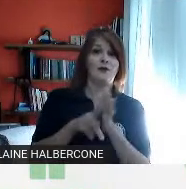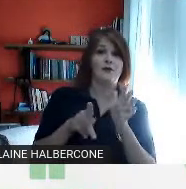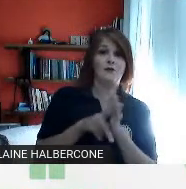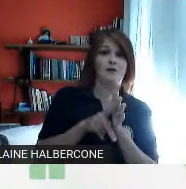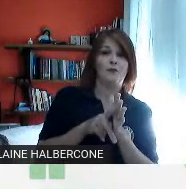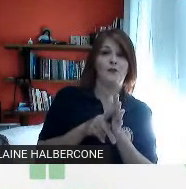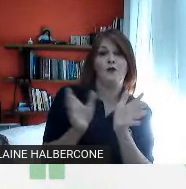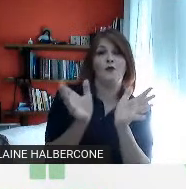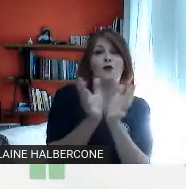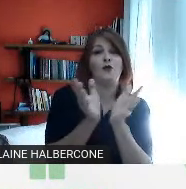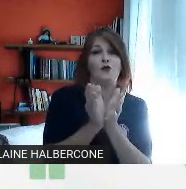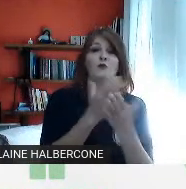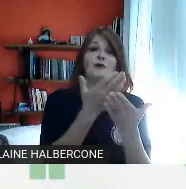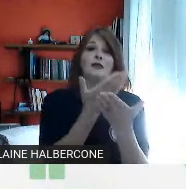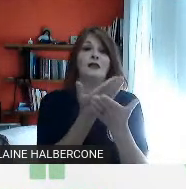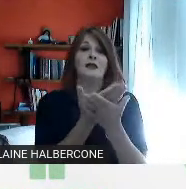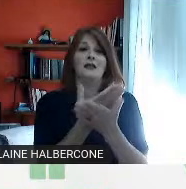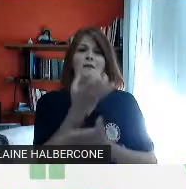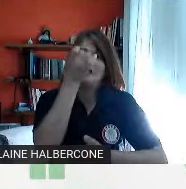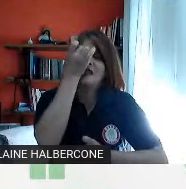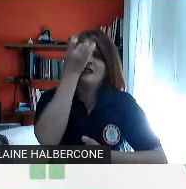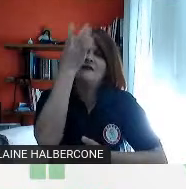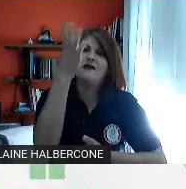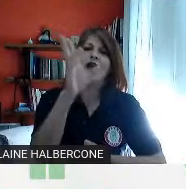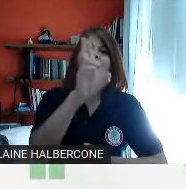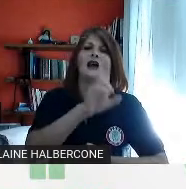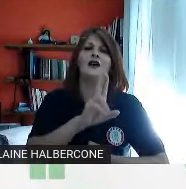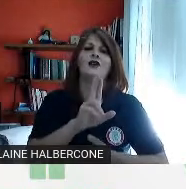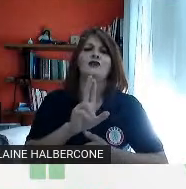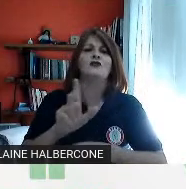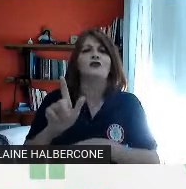próprias turmas, vai ficar muito mais fácil gerenciar minhas atividades.